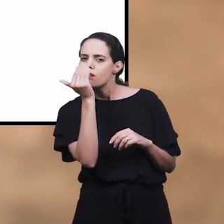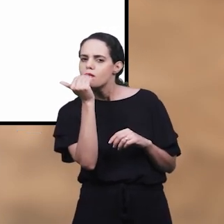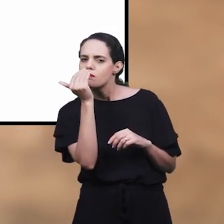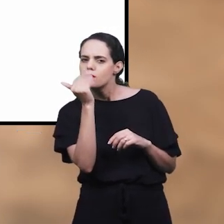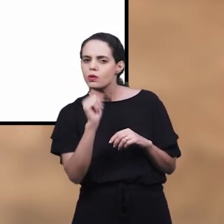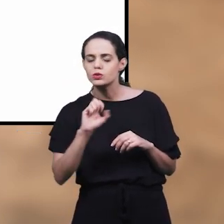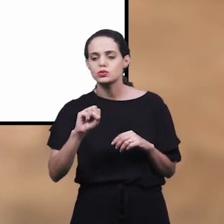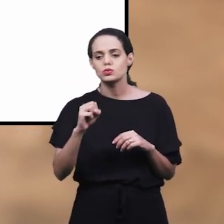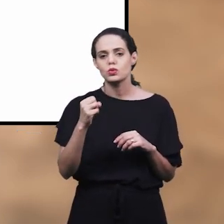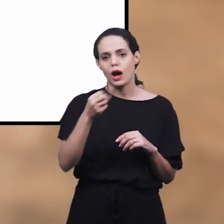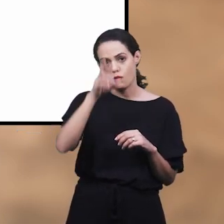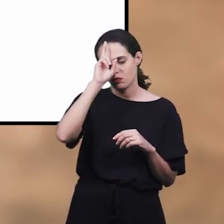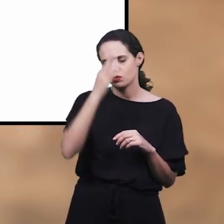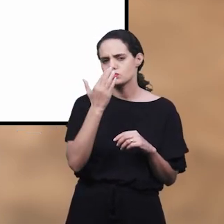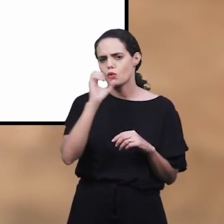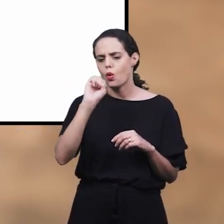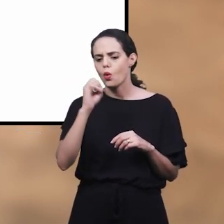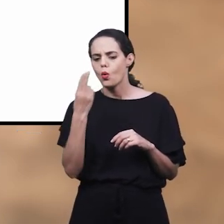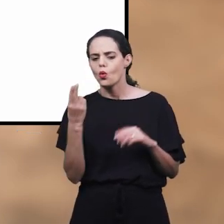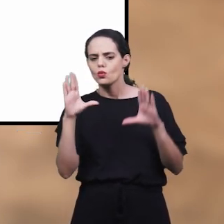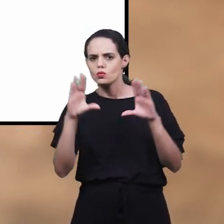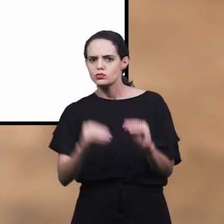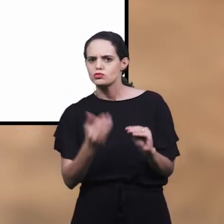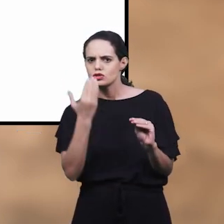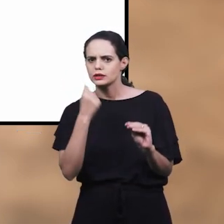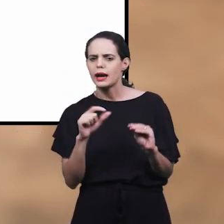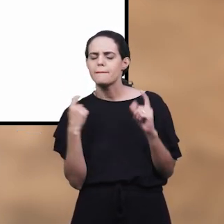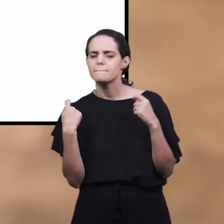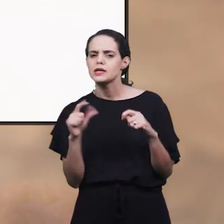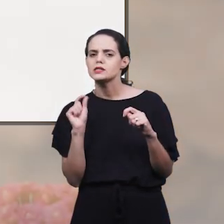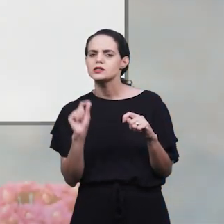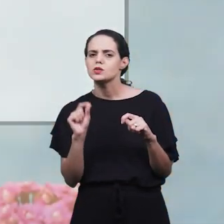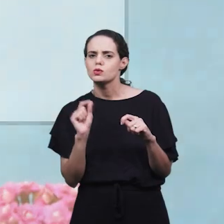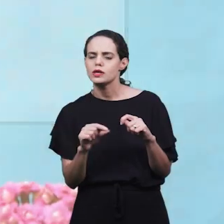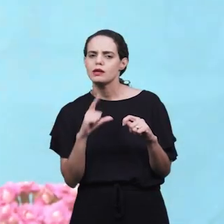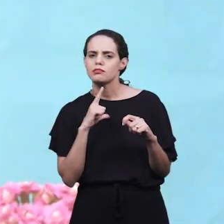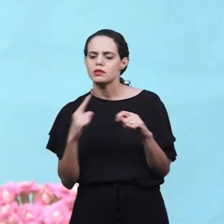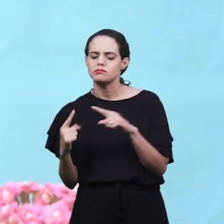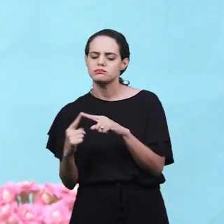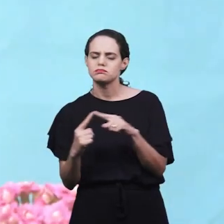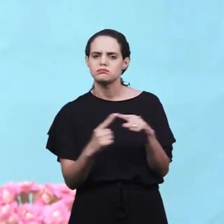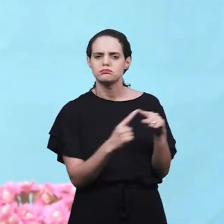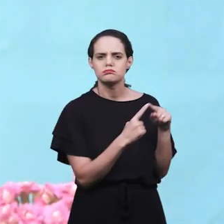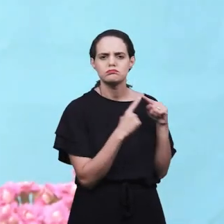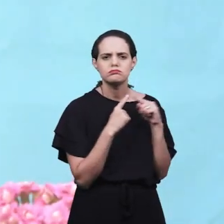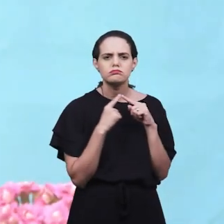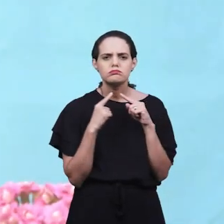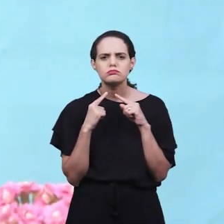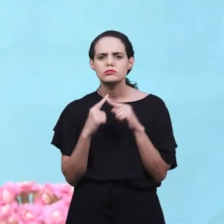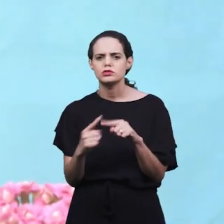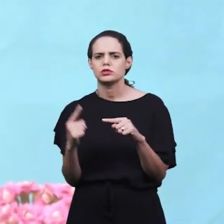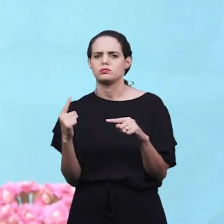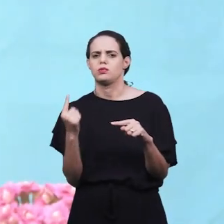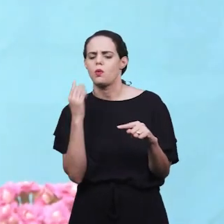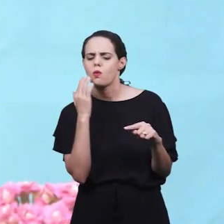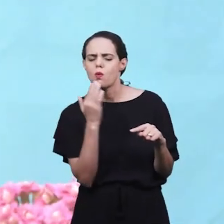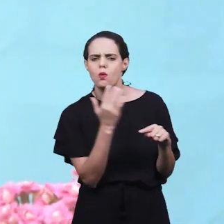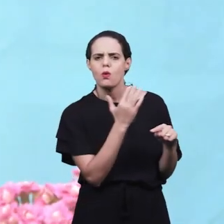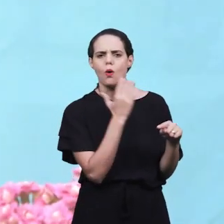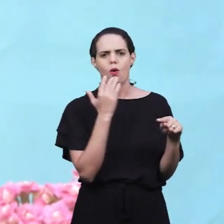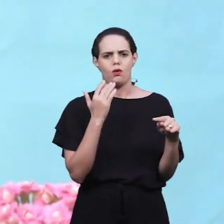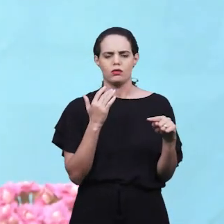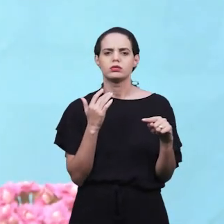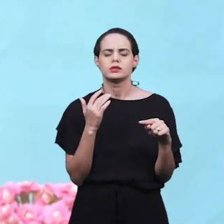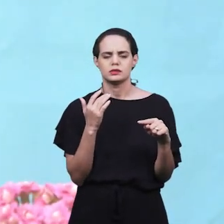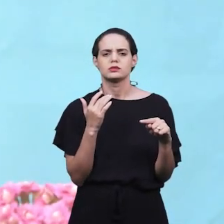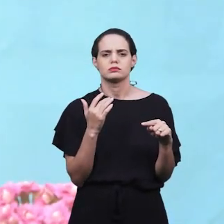é necessário apresentar uma textura, um sabor com cores, porque vai